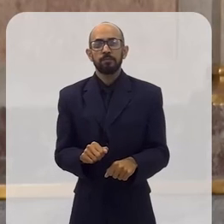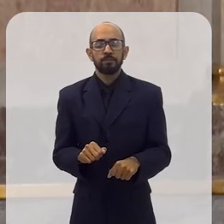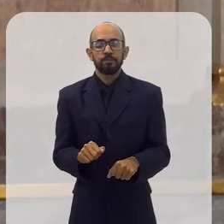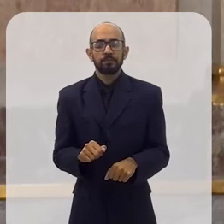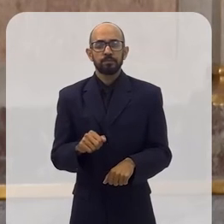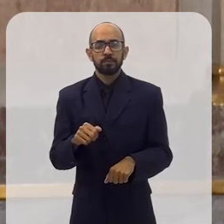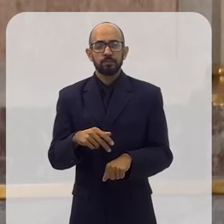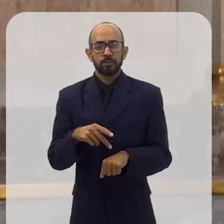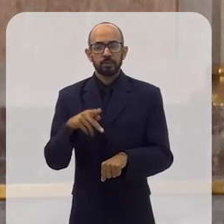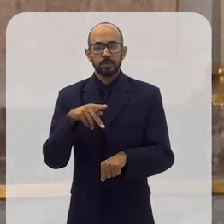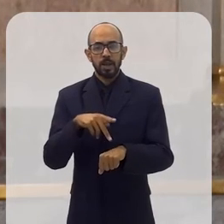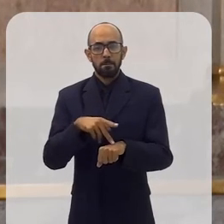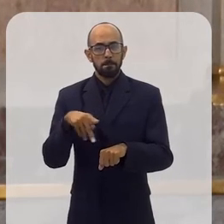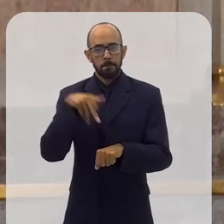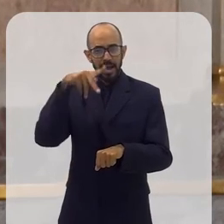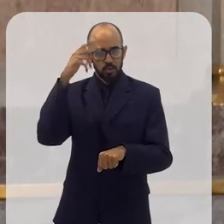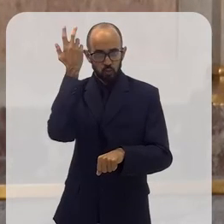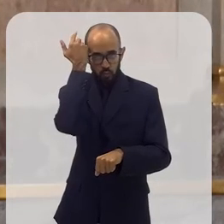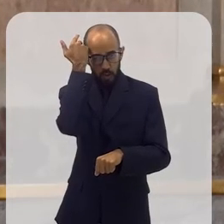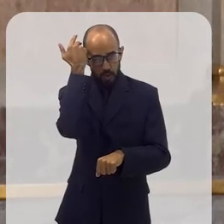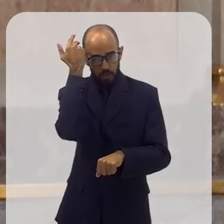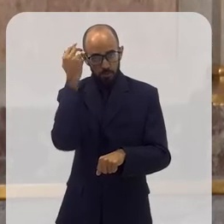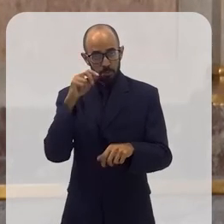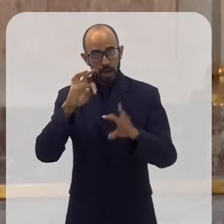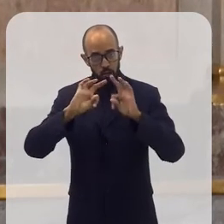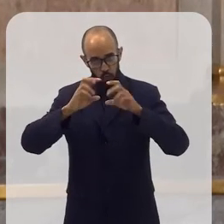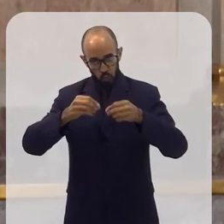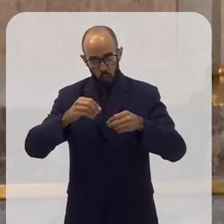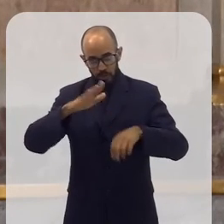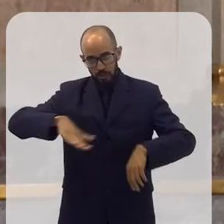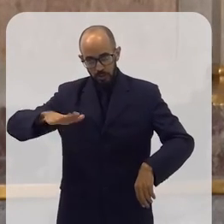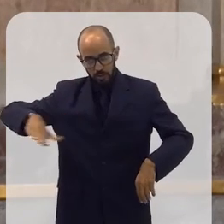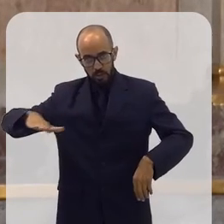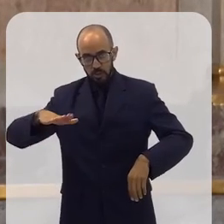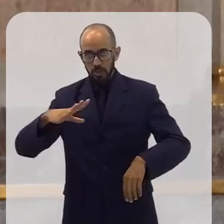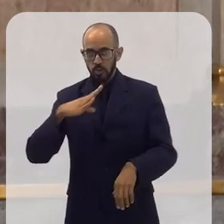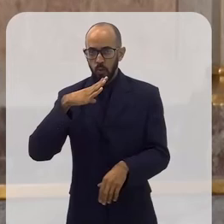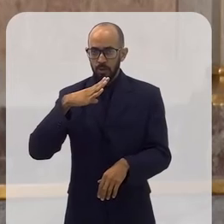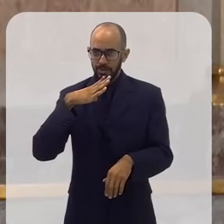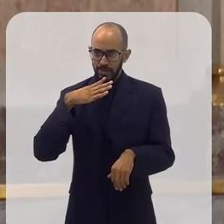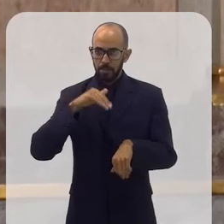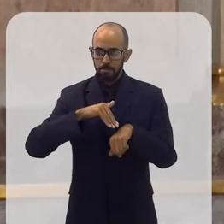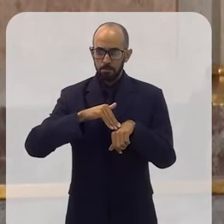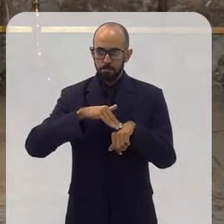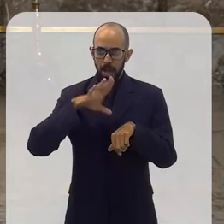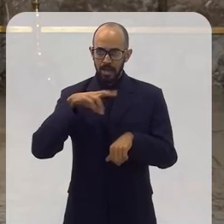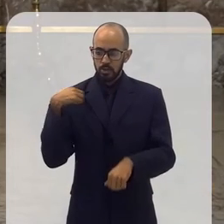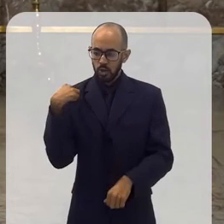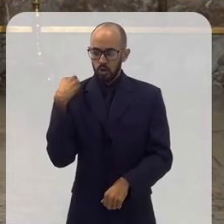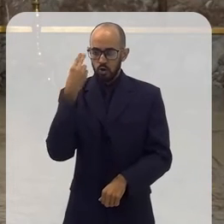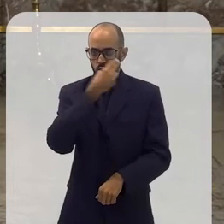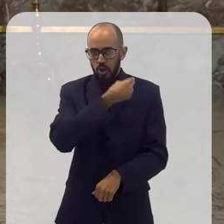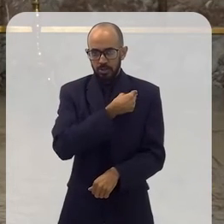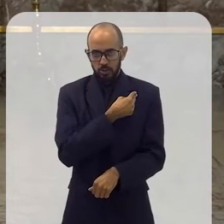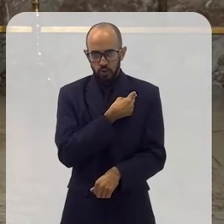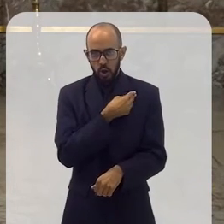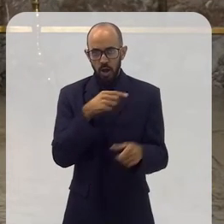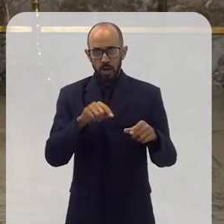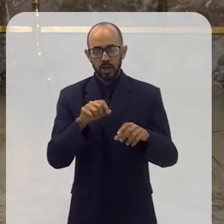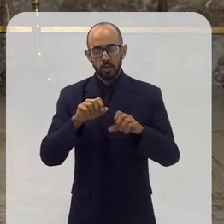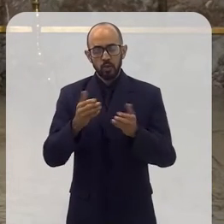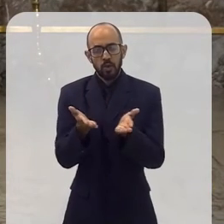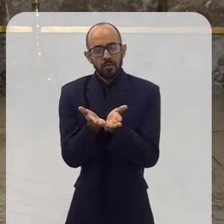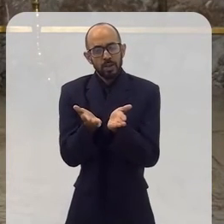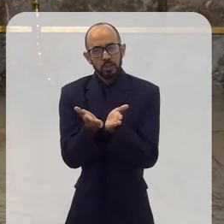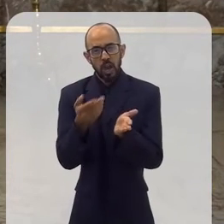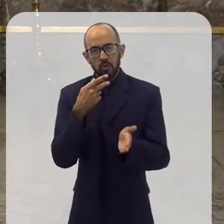distribuído na Páscoa para todas as nossas crianças conhecer mais a Nossa Senhora, a vida dela, o que o